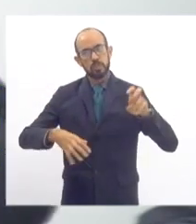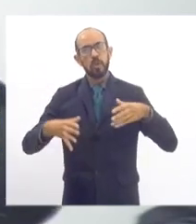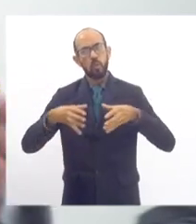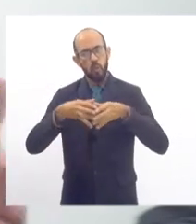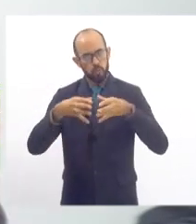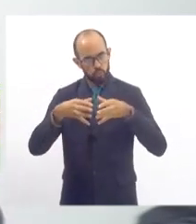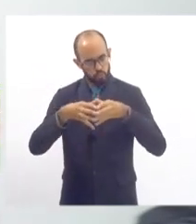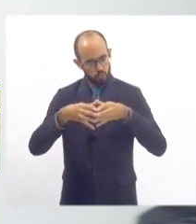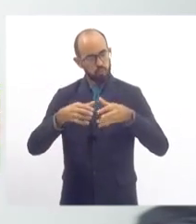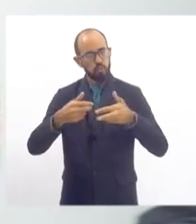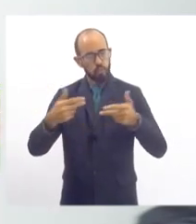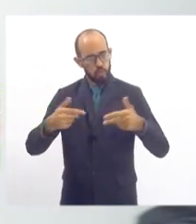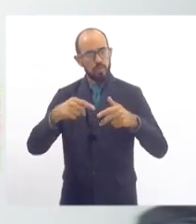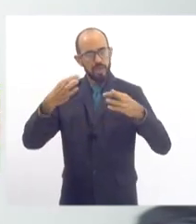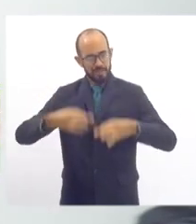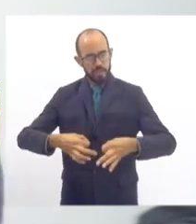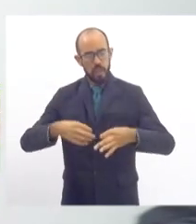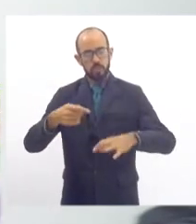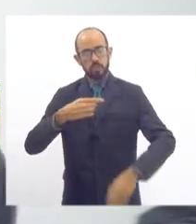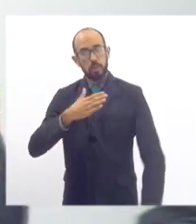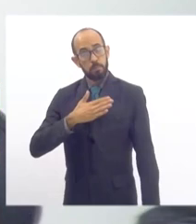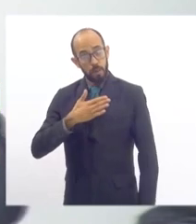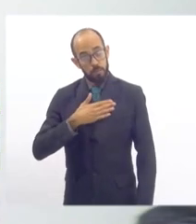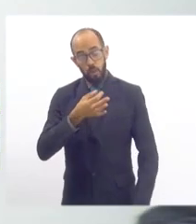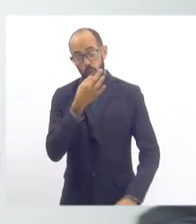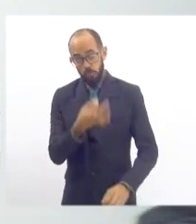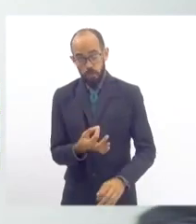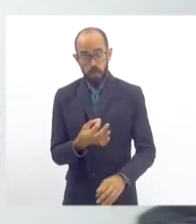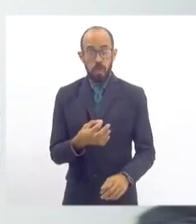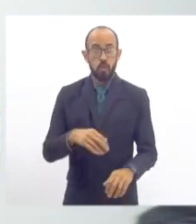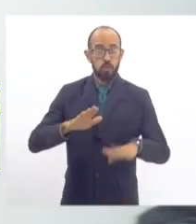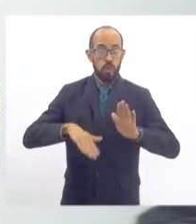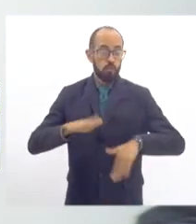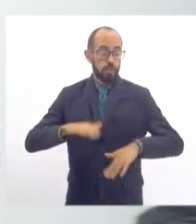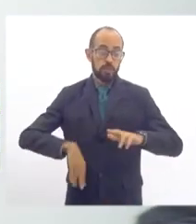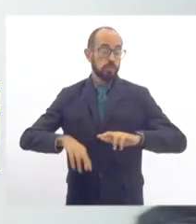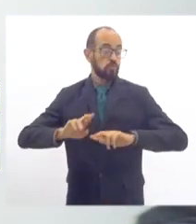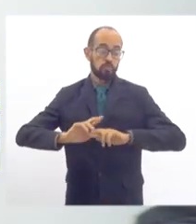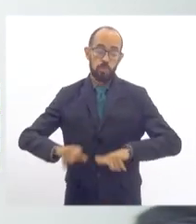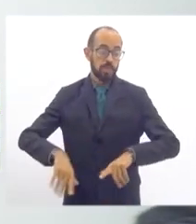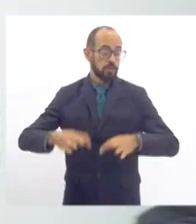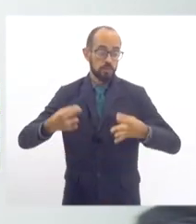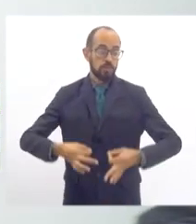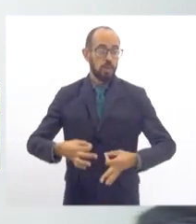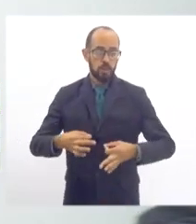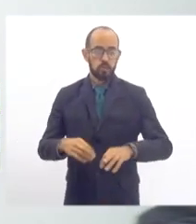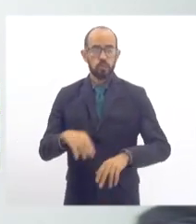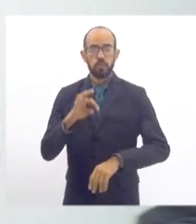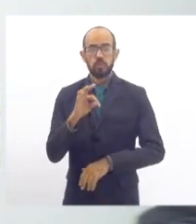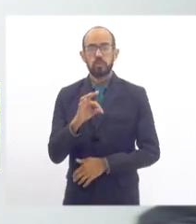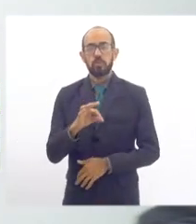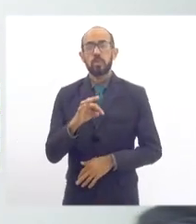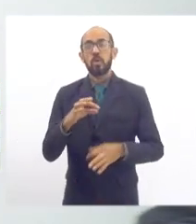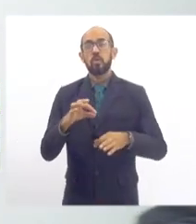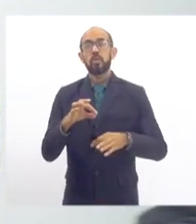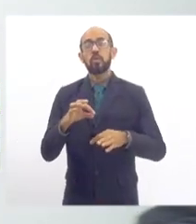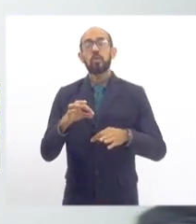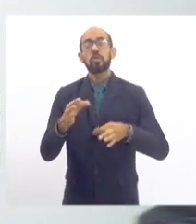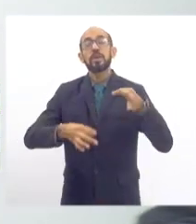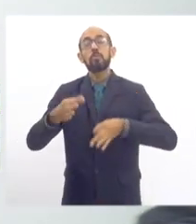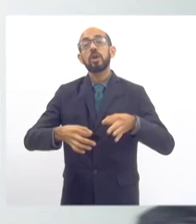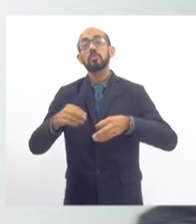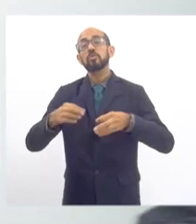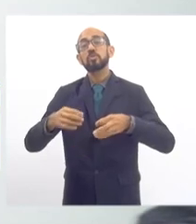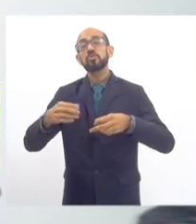legítimos por todo mundo. Então, me parece talvez desarrazoado, né? Que o Tribunal de Justiça aponte